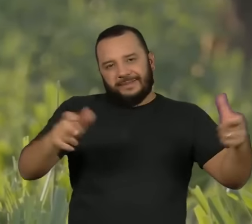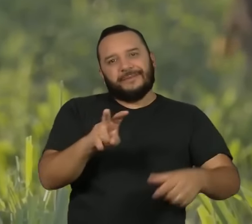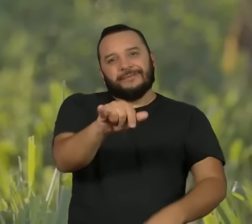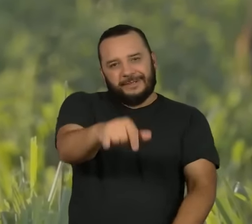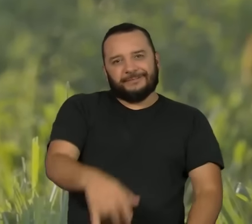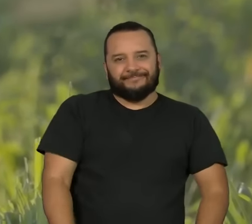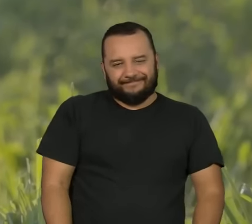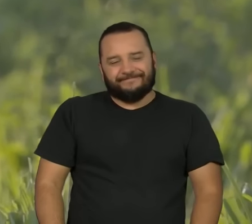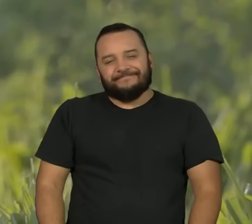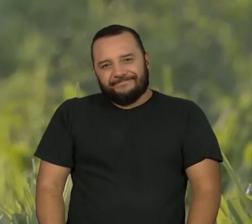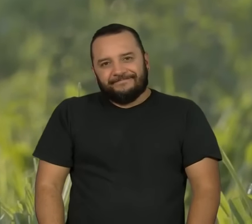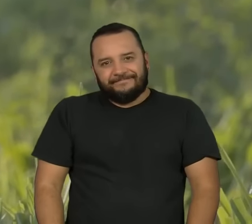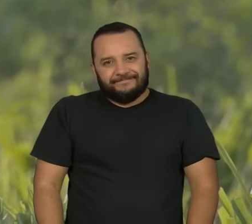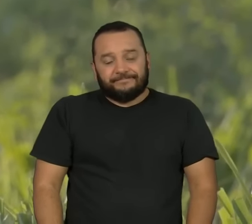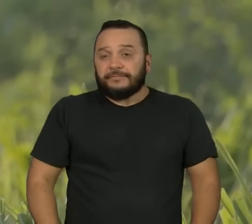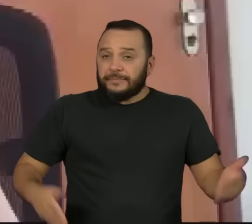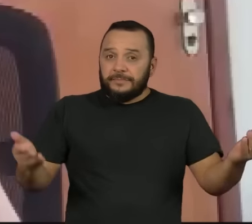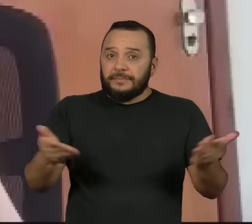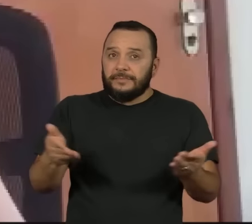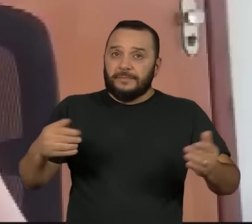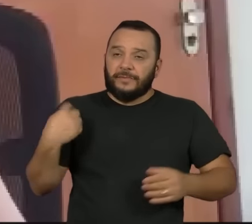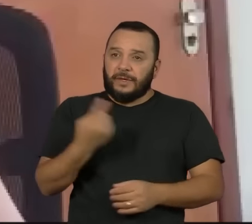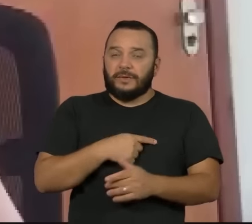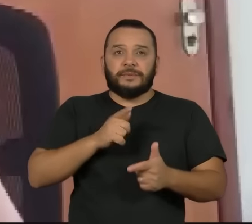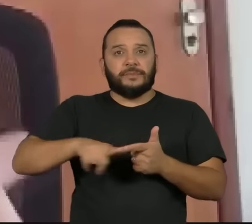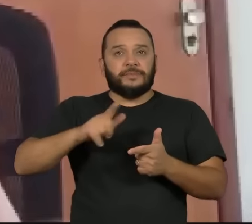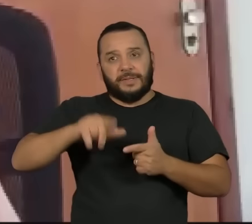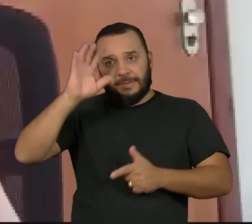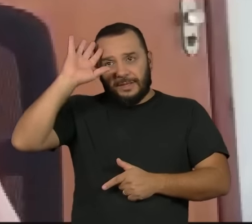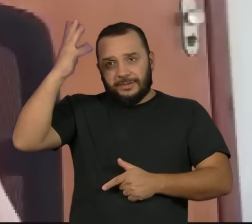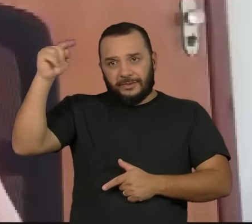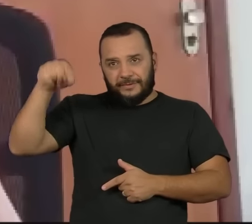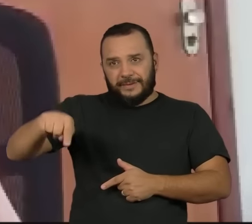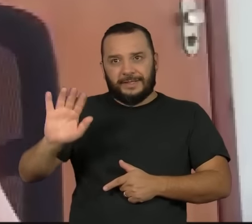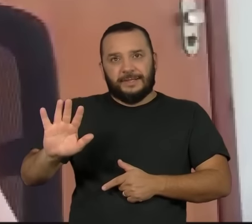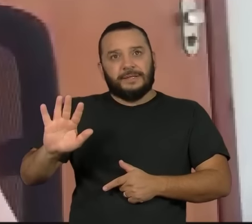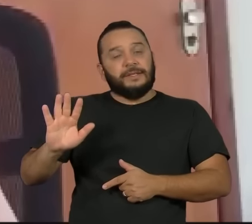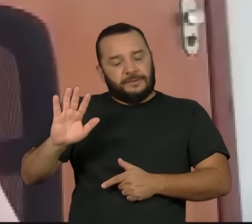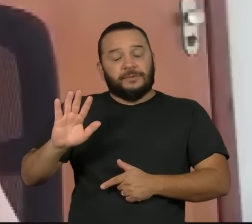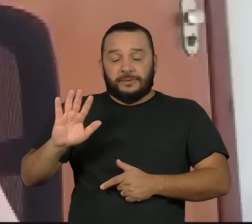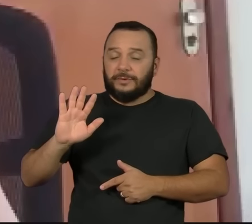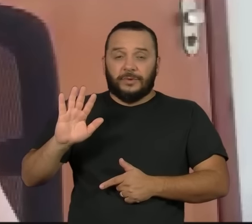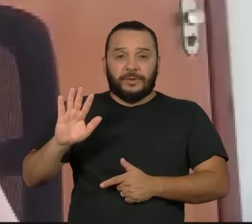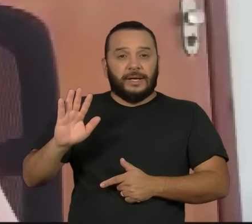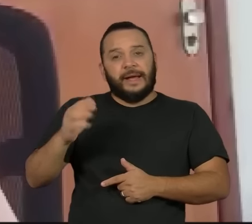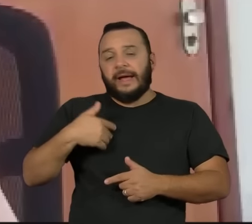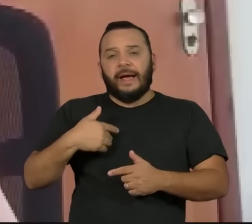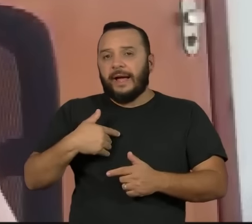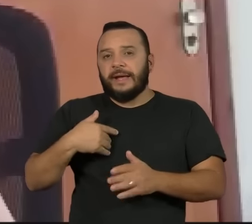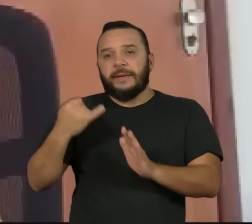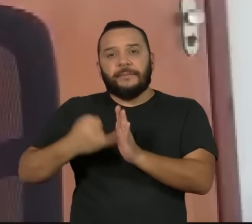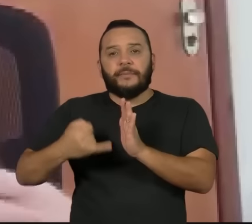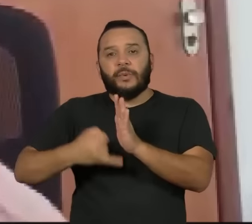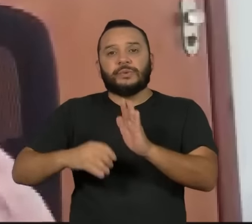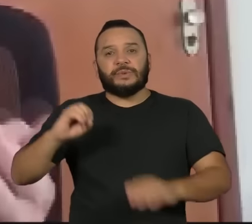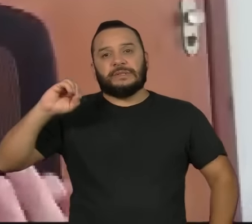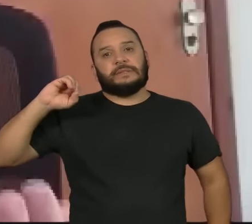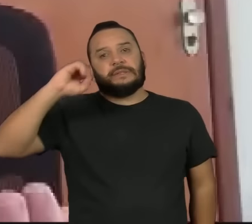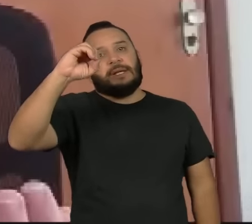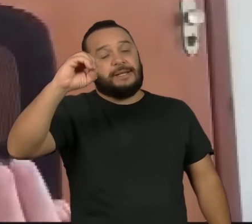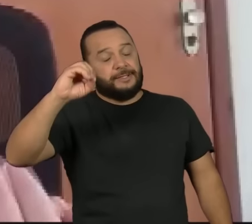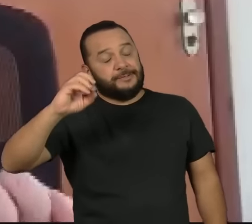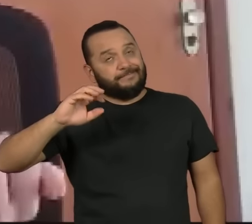A gente está fugindo do problema, criando um engessamento fiscal e, assim, apesar de ter uma